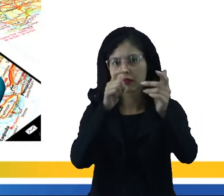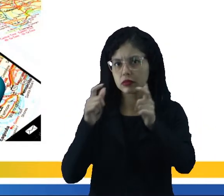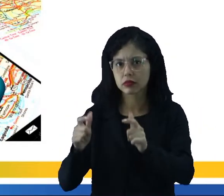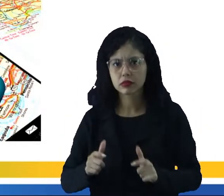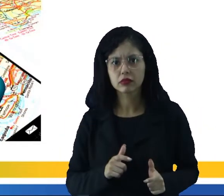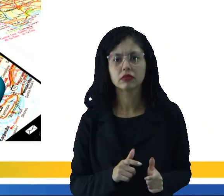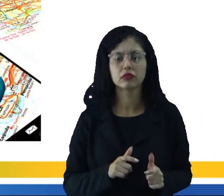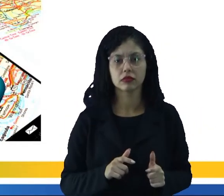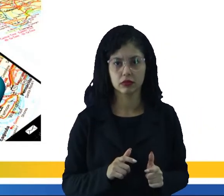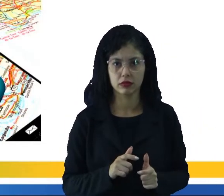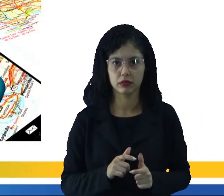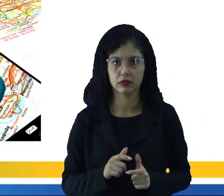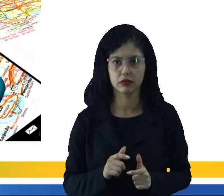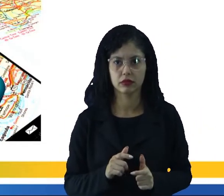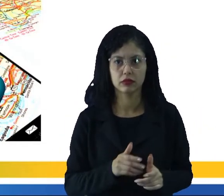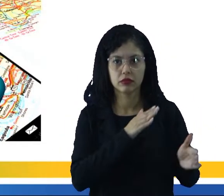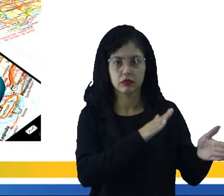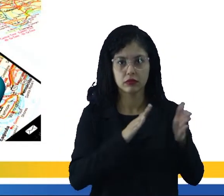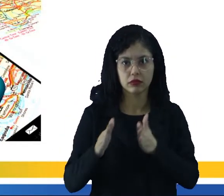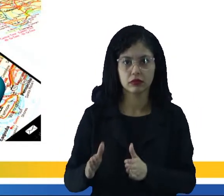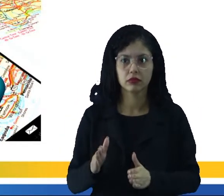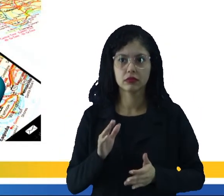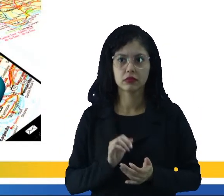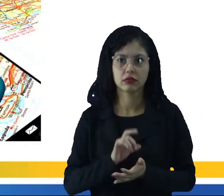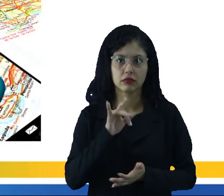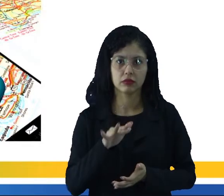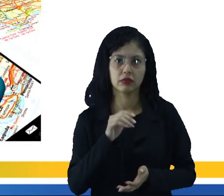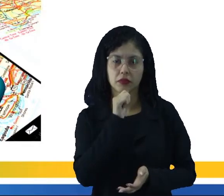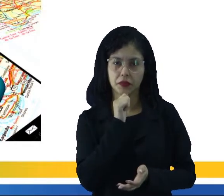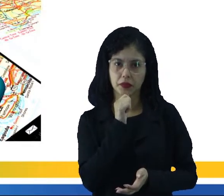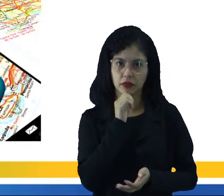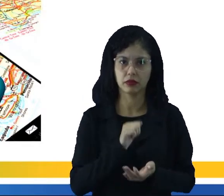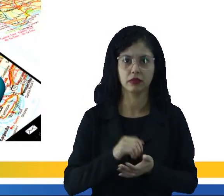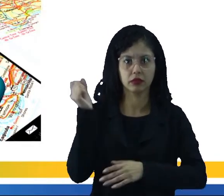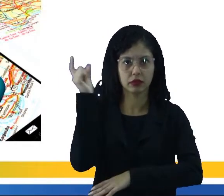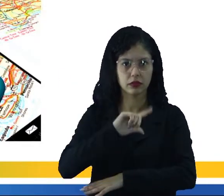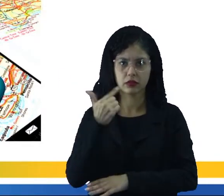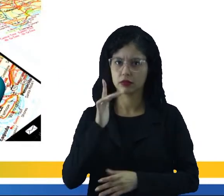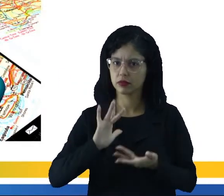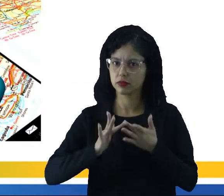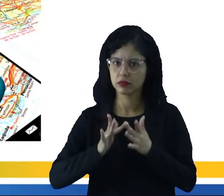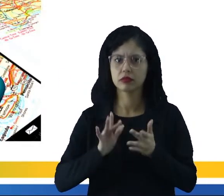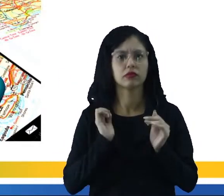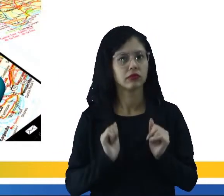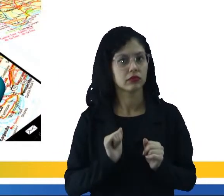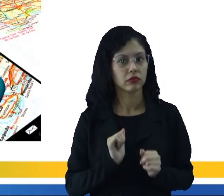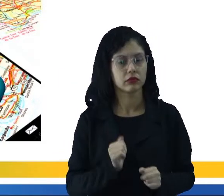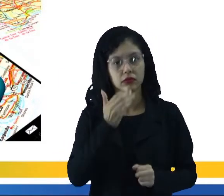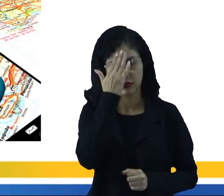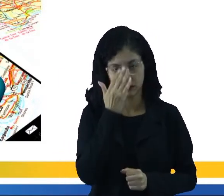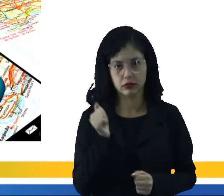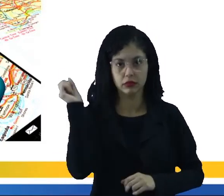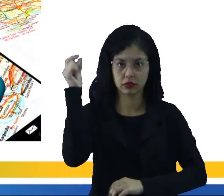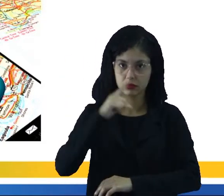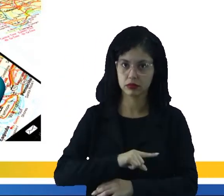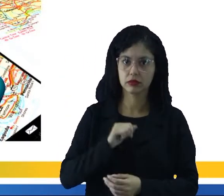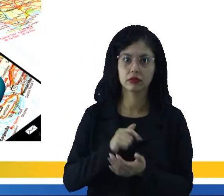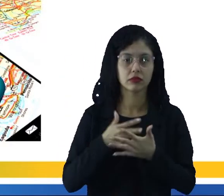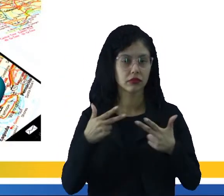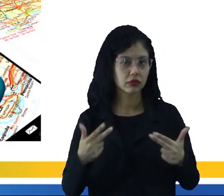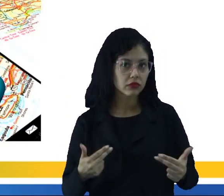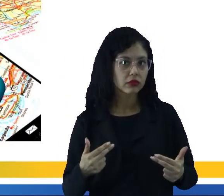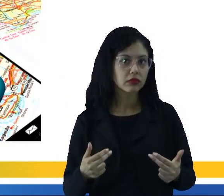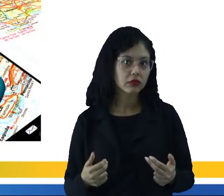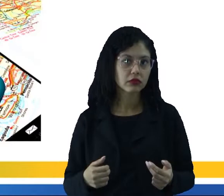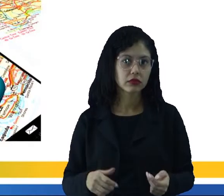está a parte de limo das plantas, onde o sol não tem contato para você poder se orientar pelo sol? São coisas